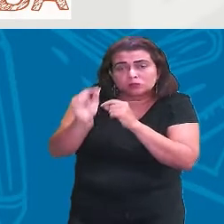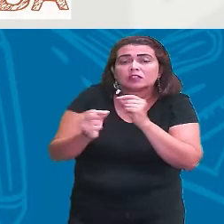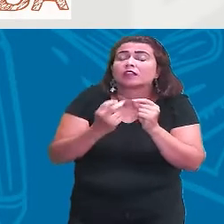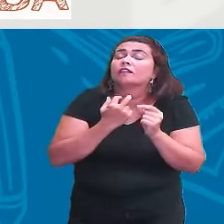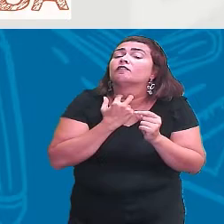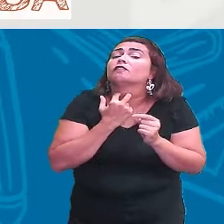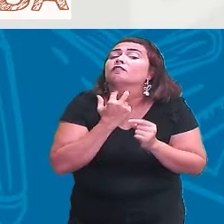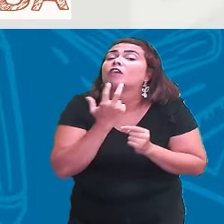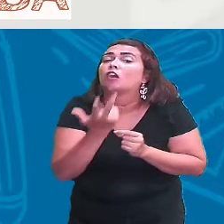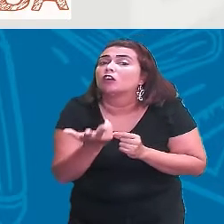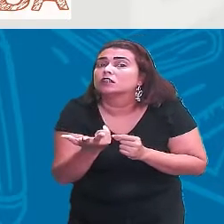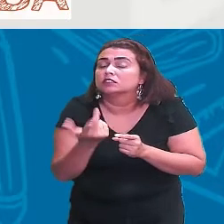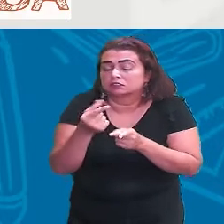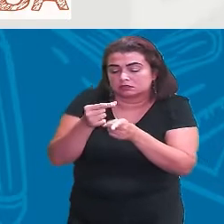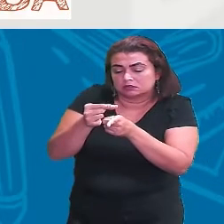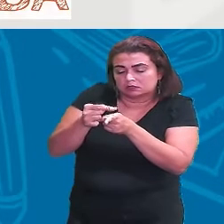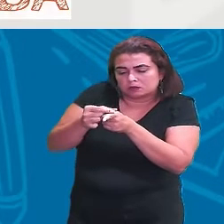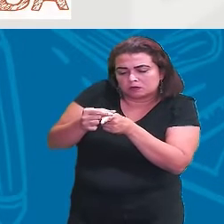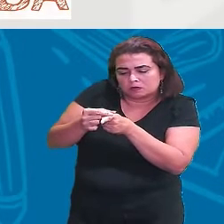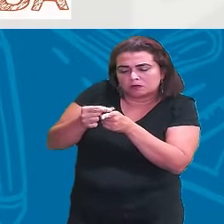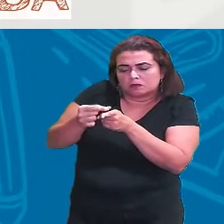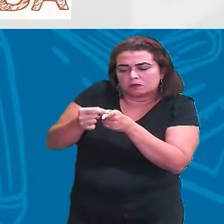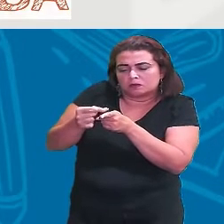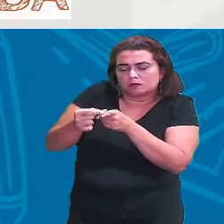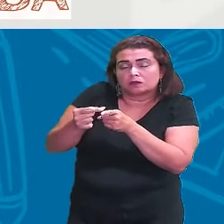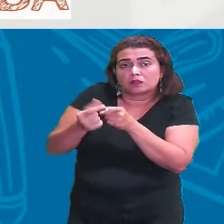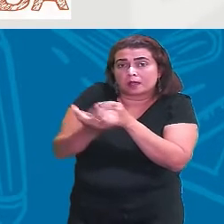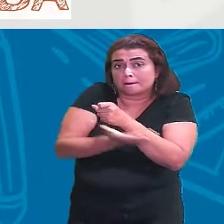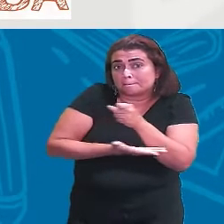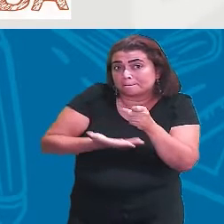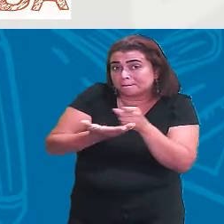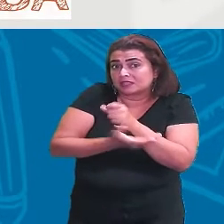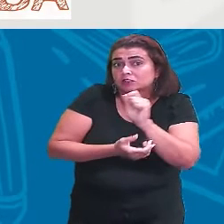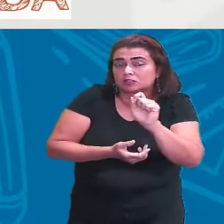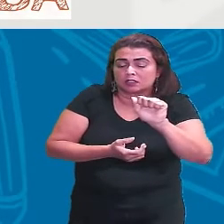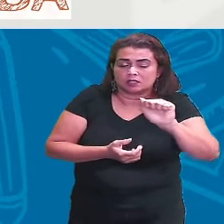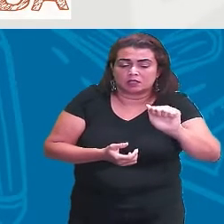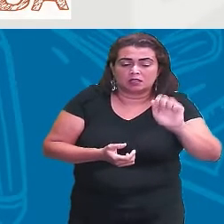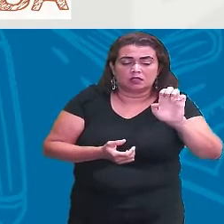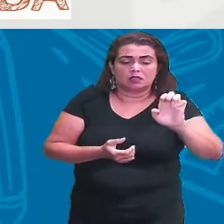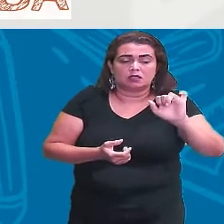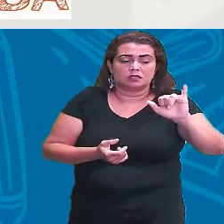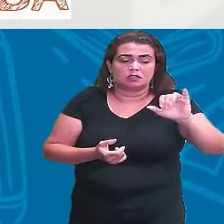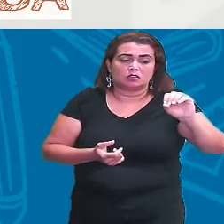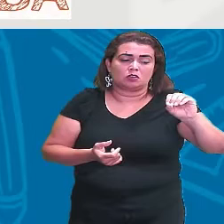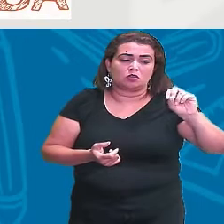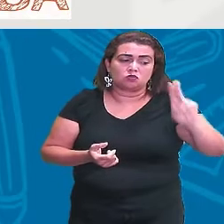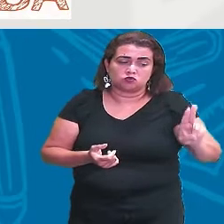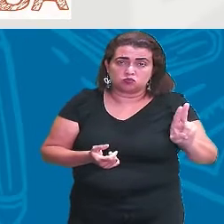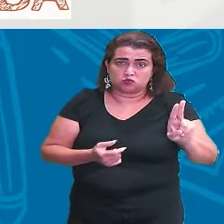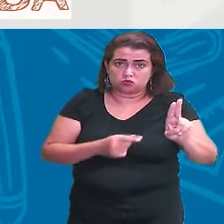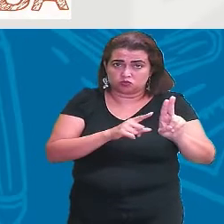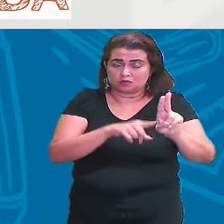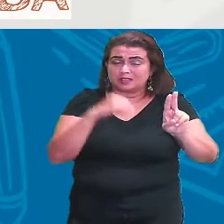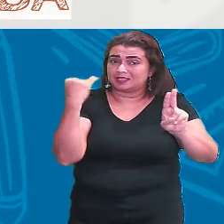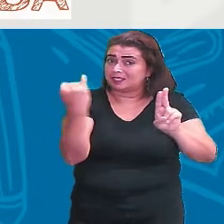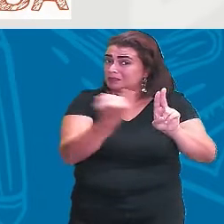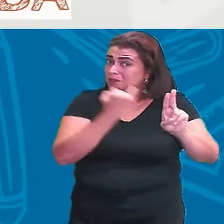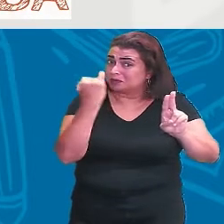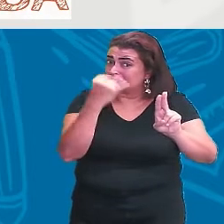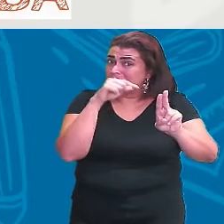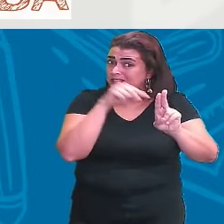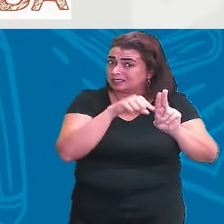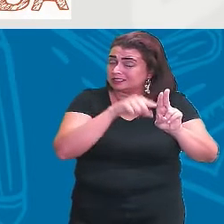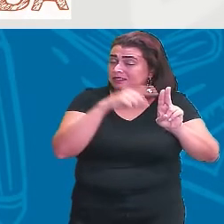das sílabas são A, E, I, O, U, não é? Como eu falei, é importante a gente ter